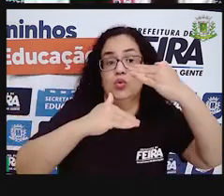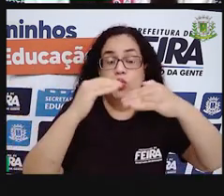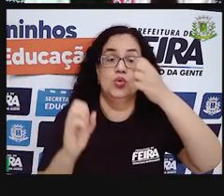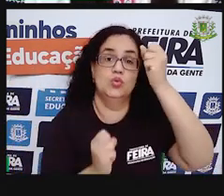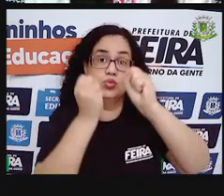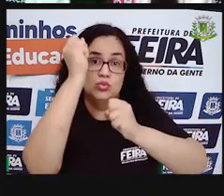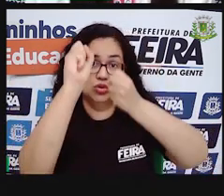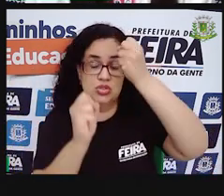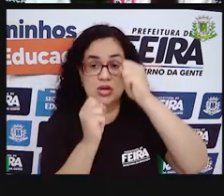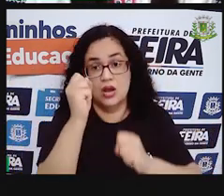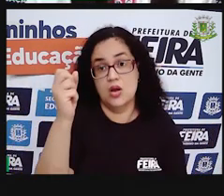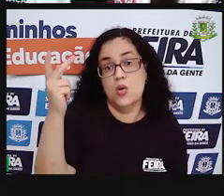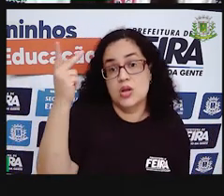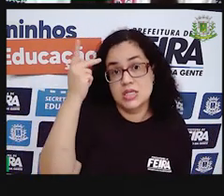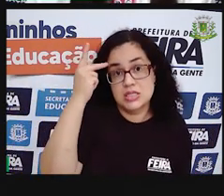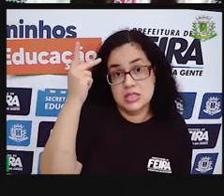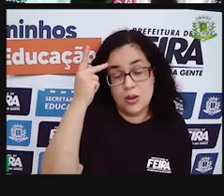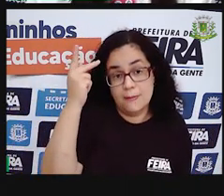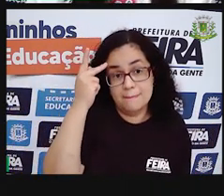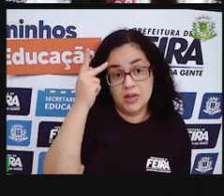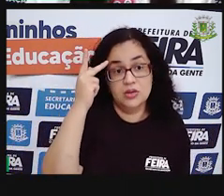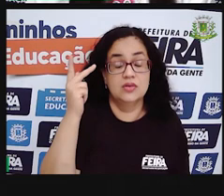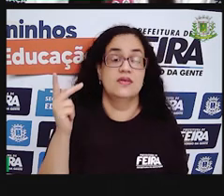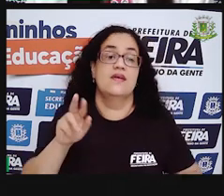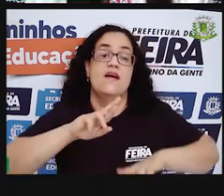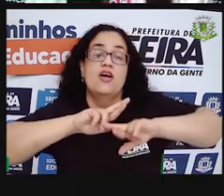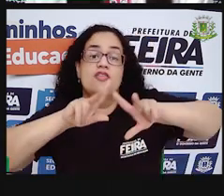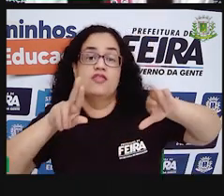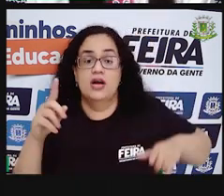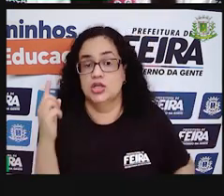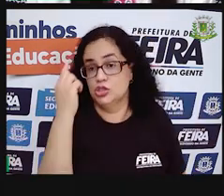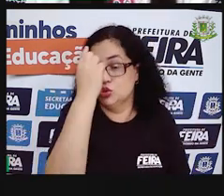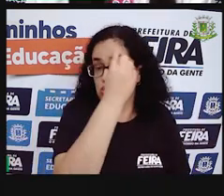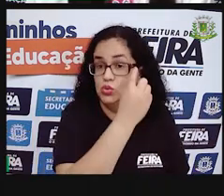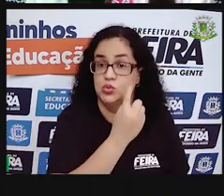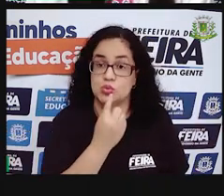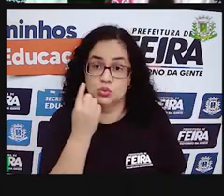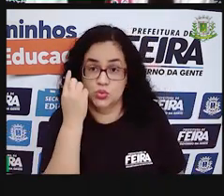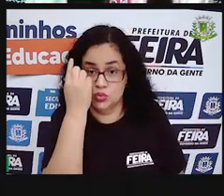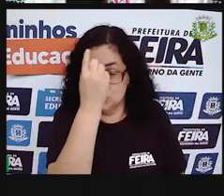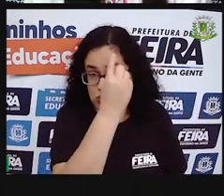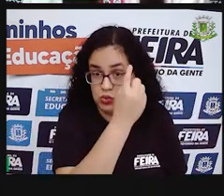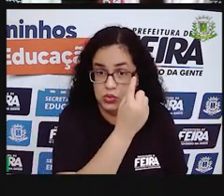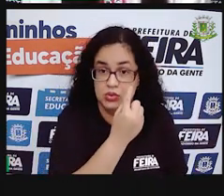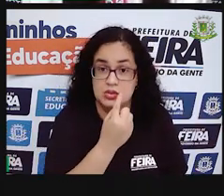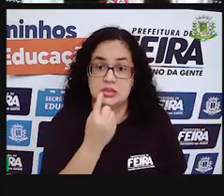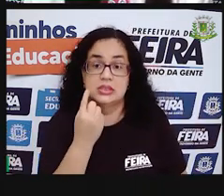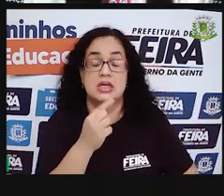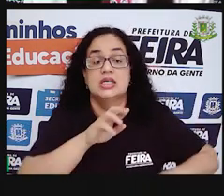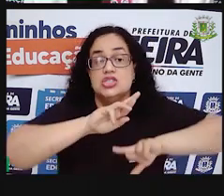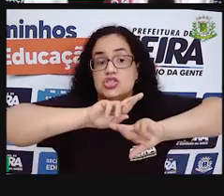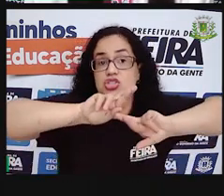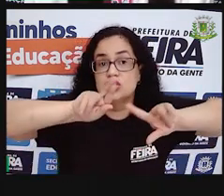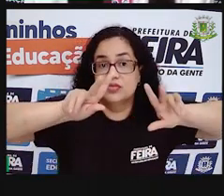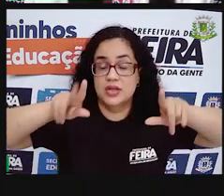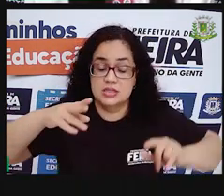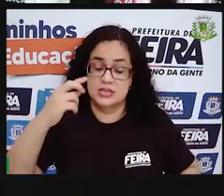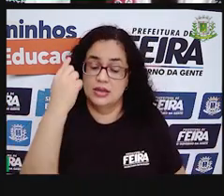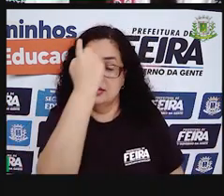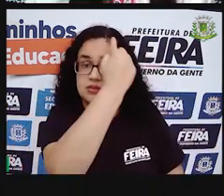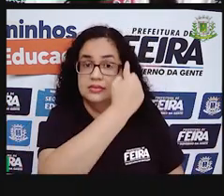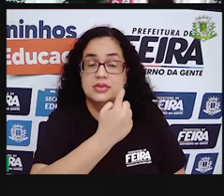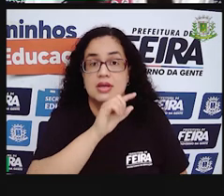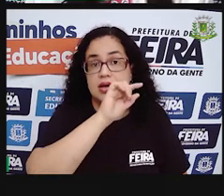Paulo, mostrando aí através de vários rostos, várias faces, as etnias que cada pessoa,